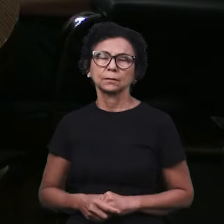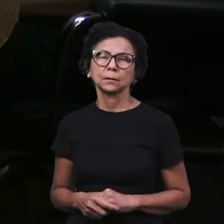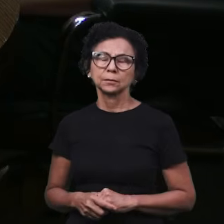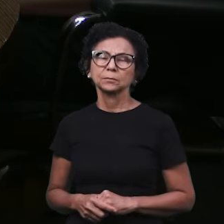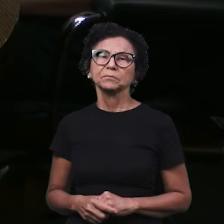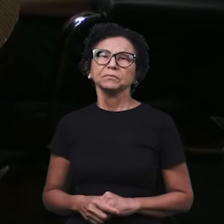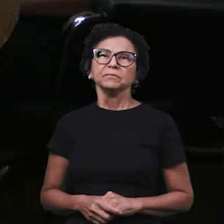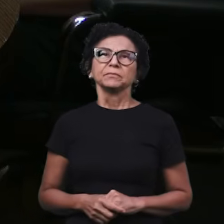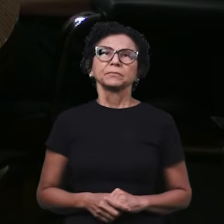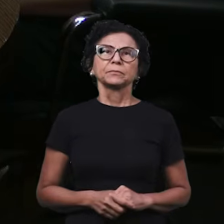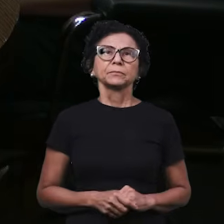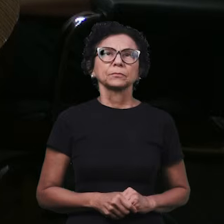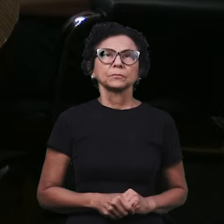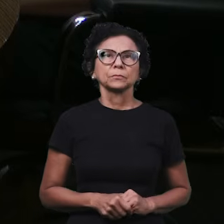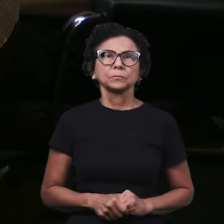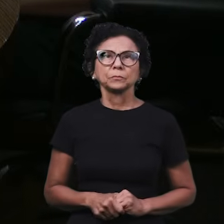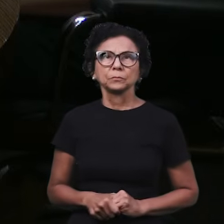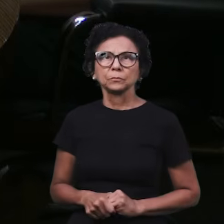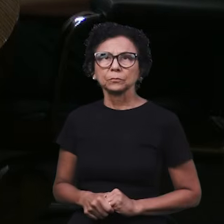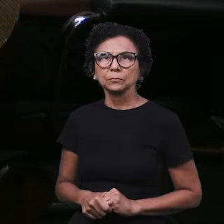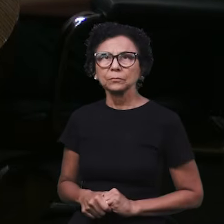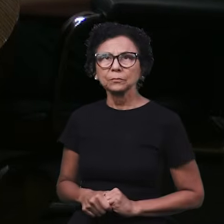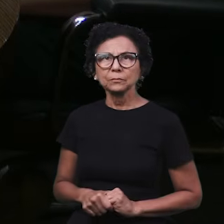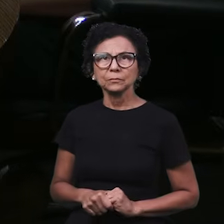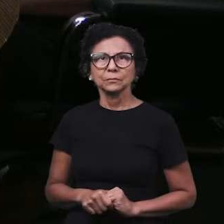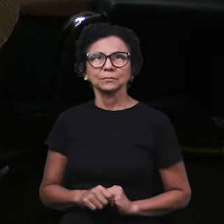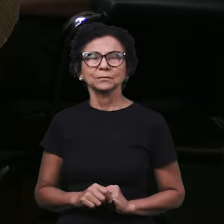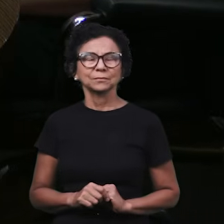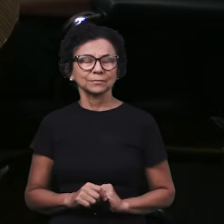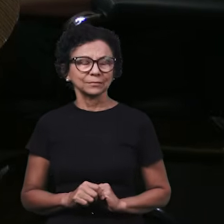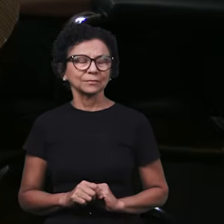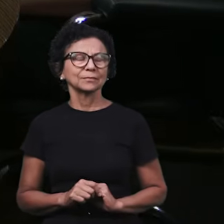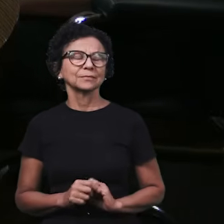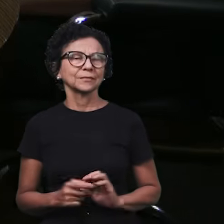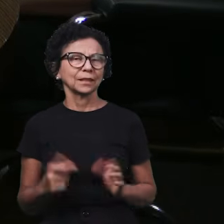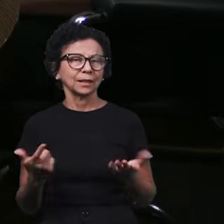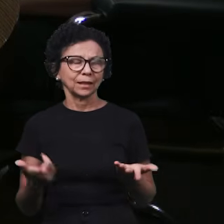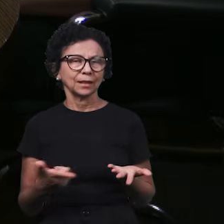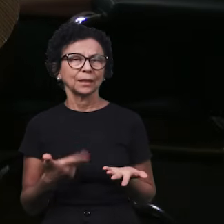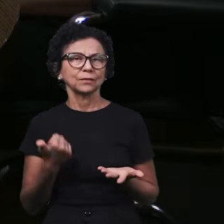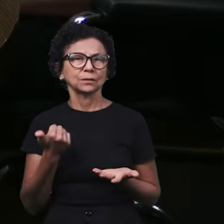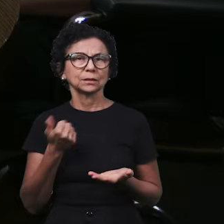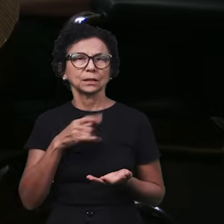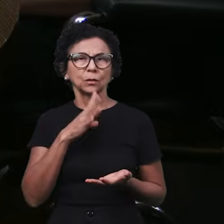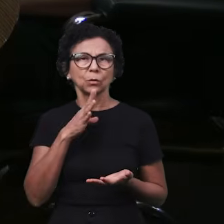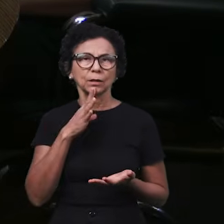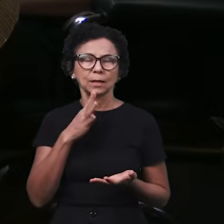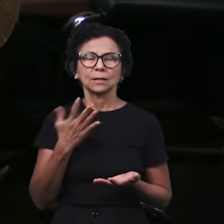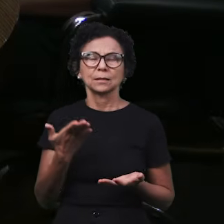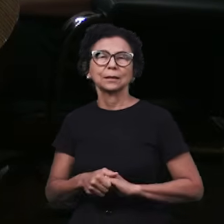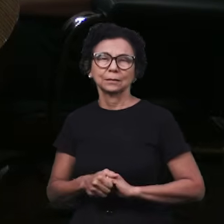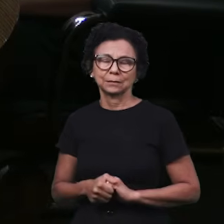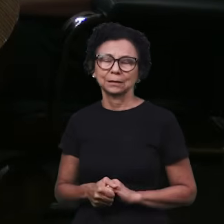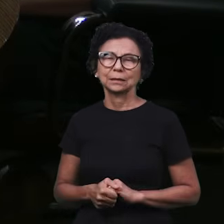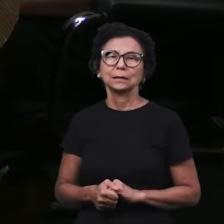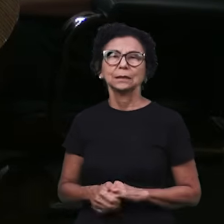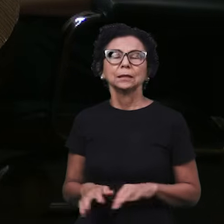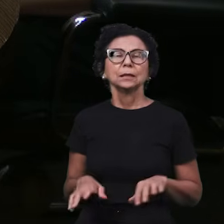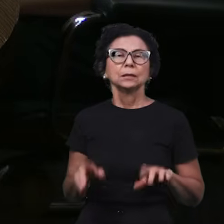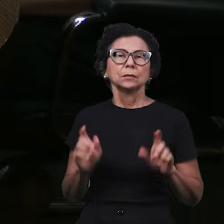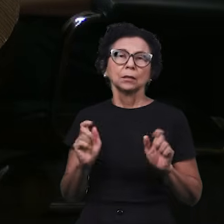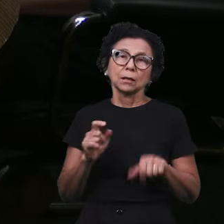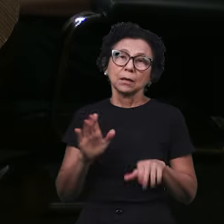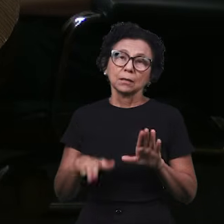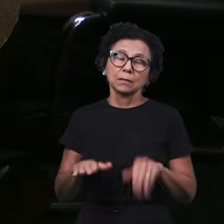até dependendo se for um louvor depois da palavra, dá para você encaixar aquilo que foi trazido da mensagem. Sim. Mas um dos entendimentos